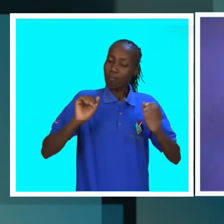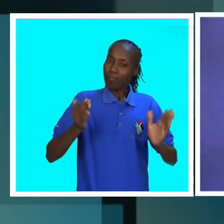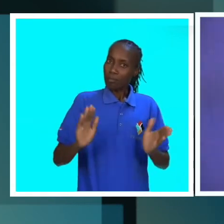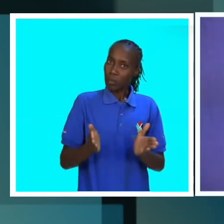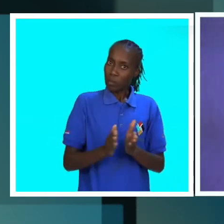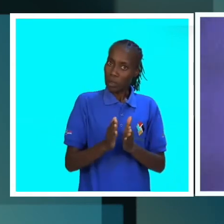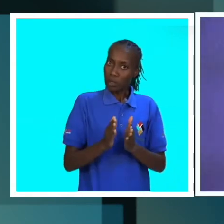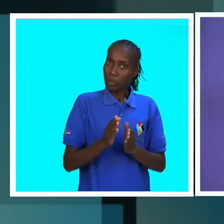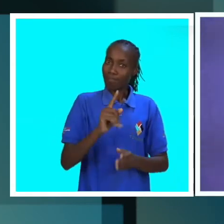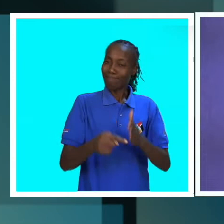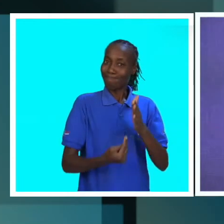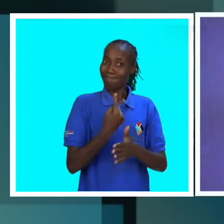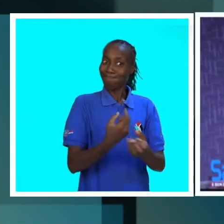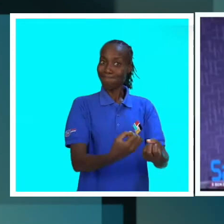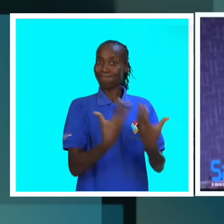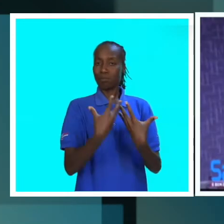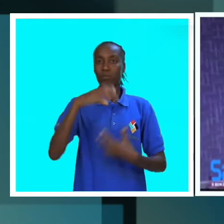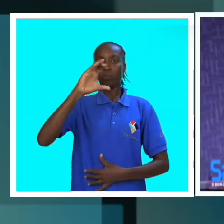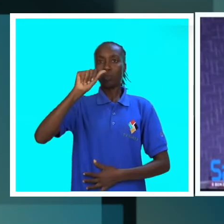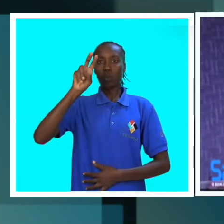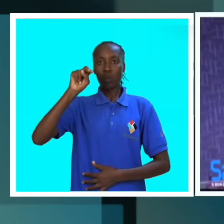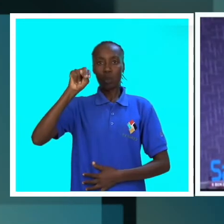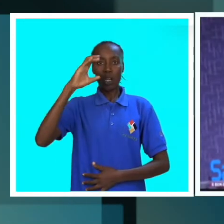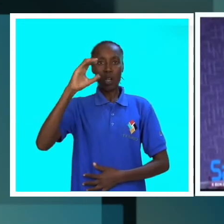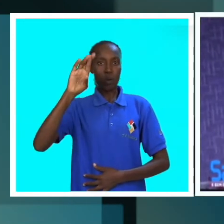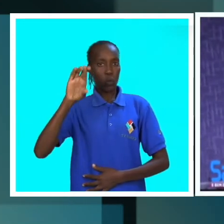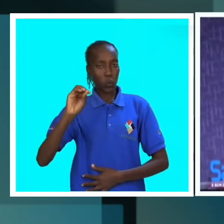reduzir o risco de contrair cancro.